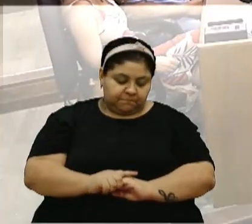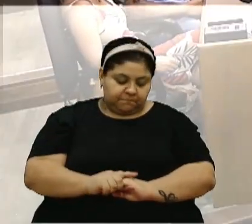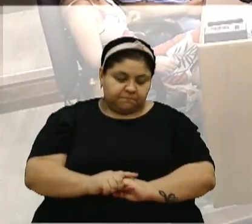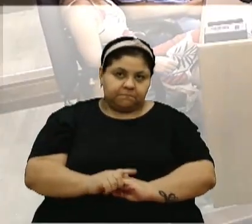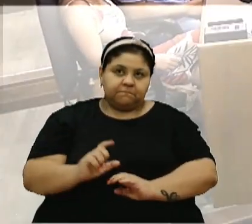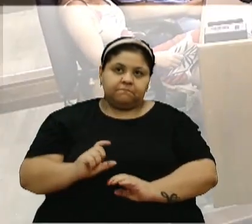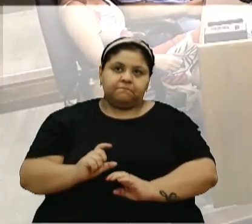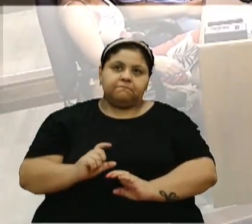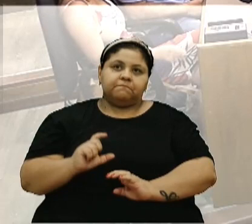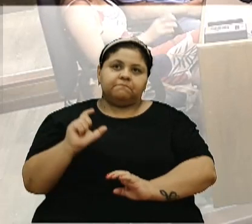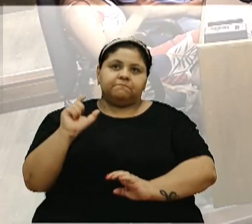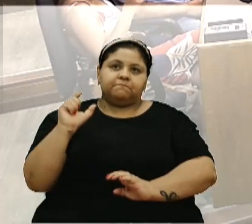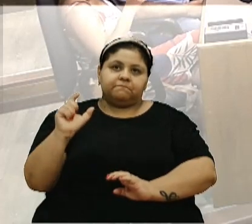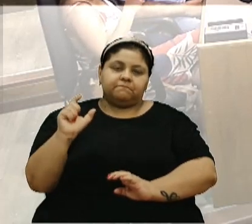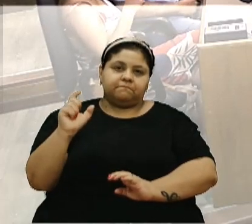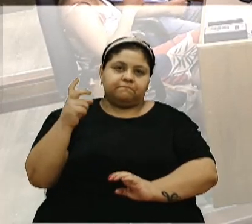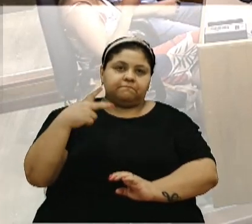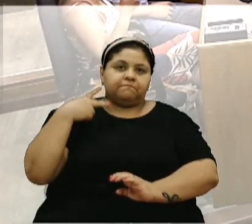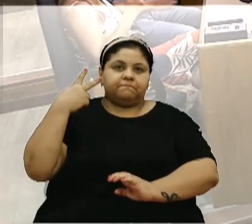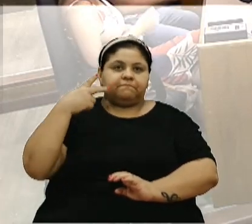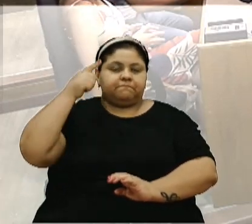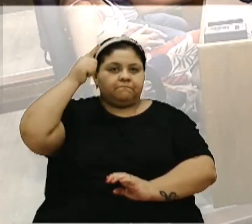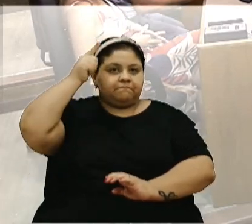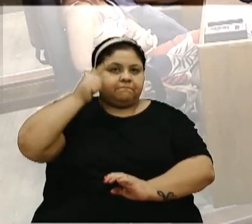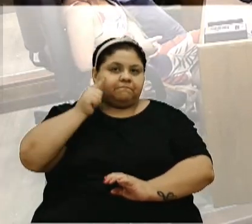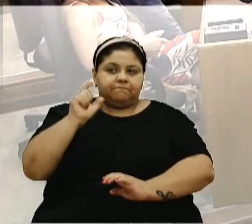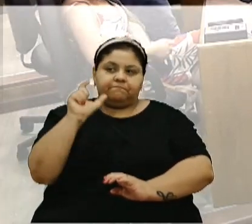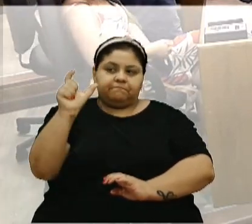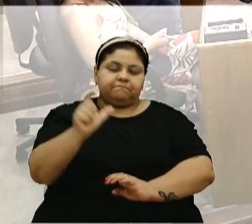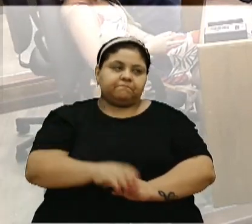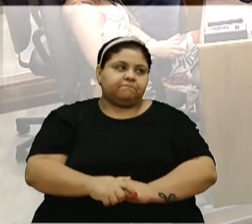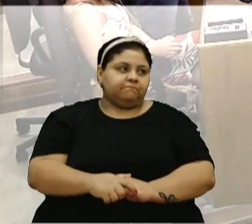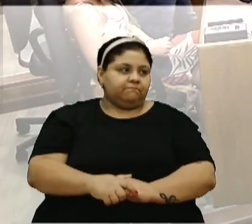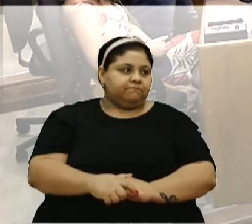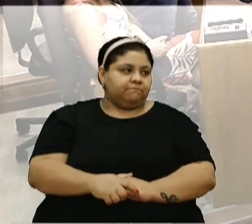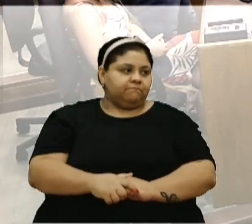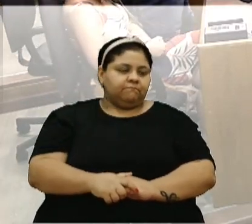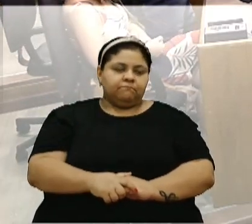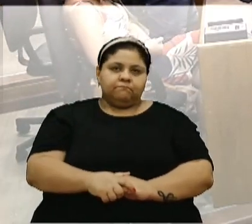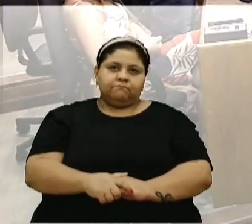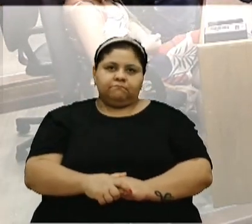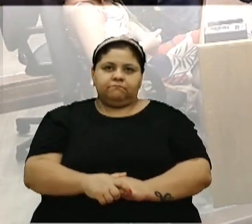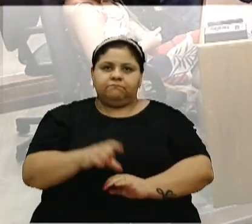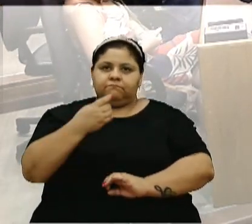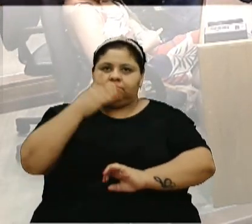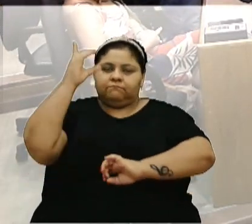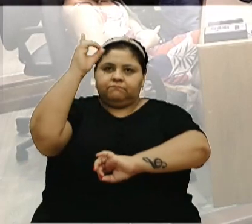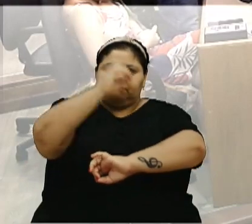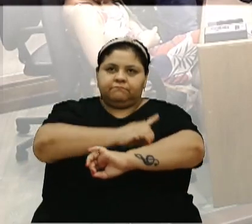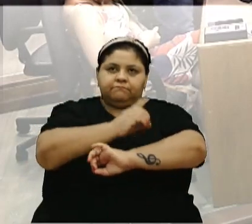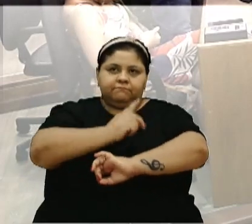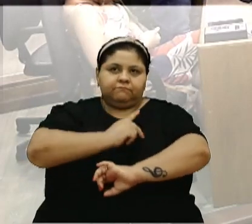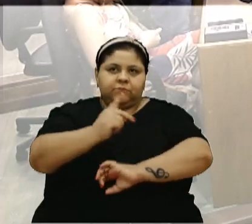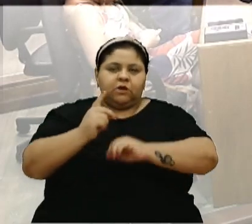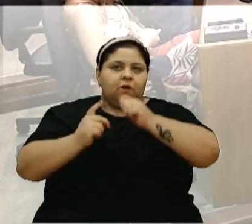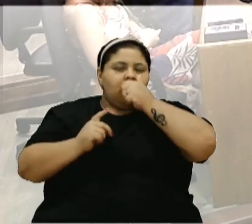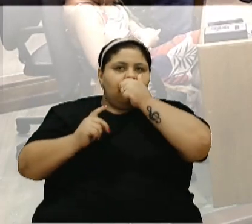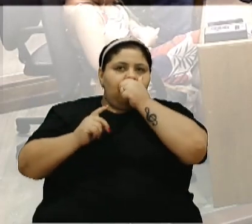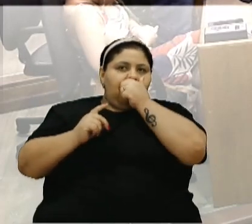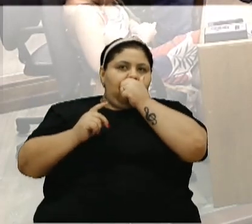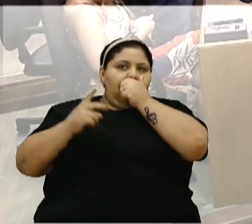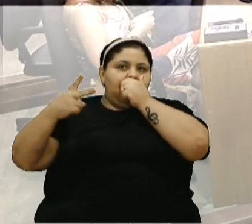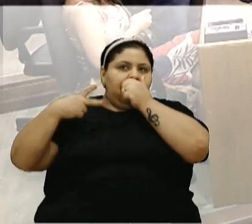Sua palavra, presidente. Vereador Lucas Carenhato com a palavra. Bom dia, presidente Marisol,